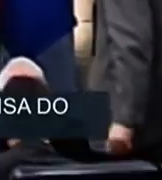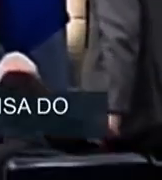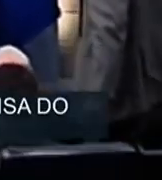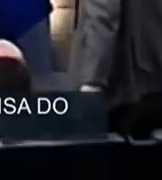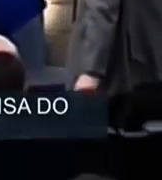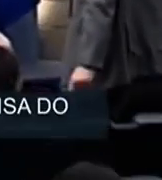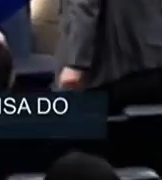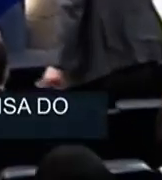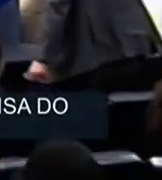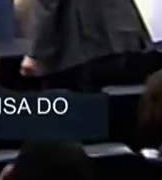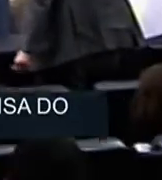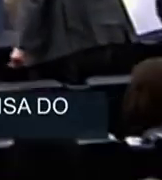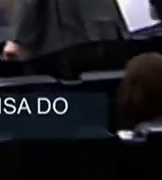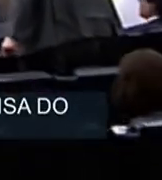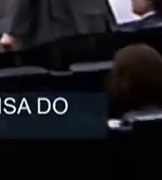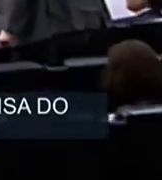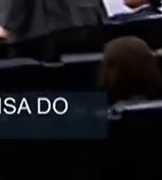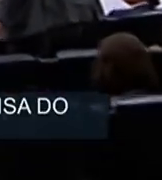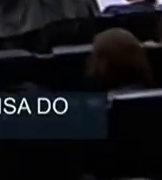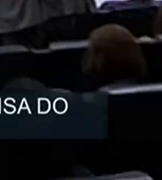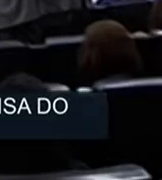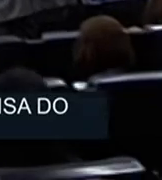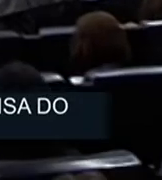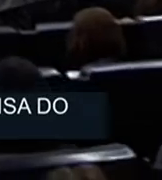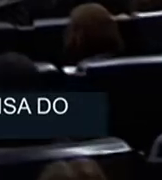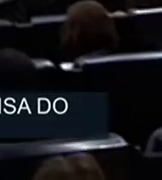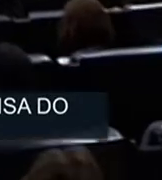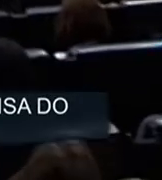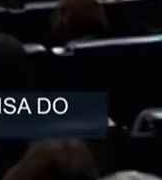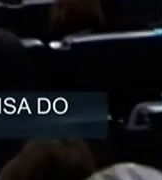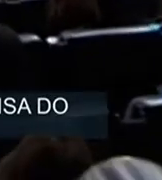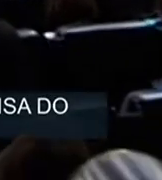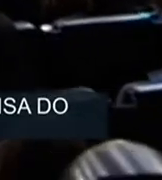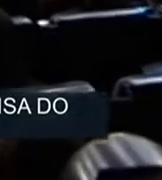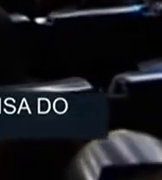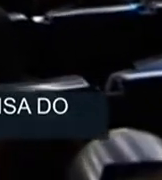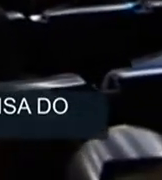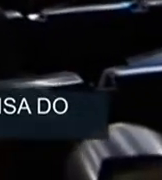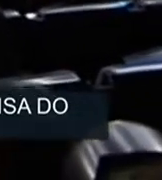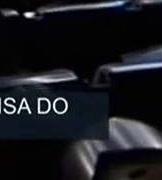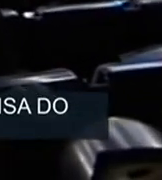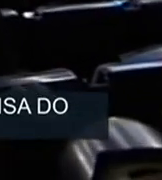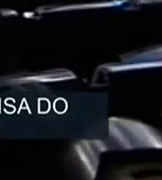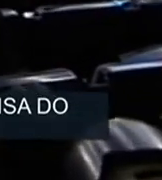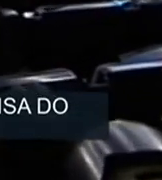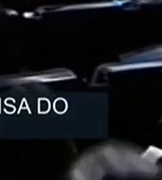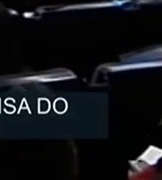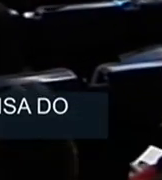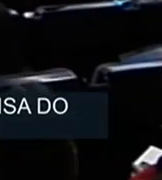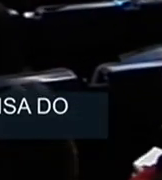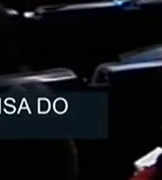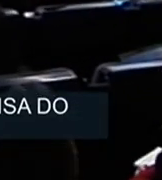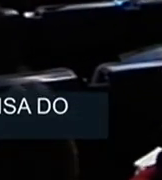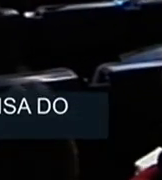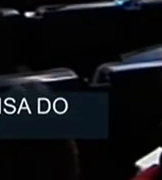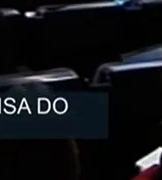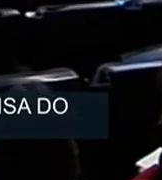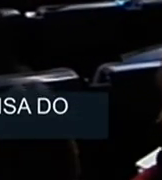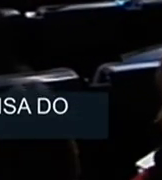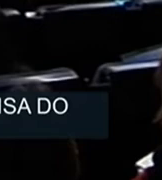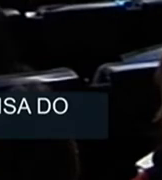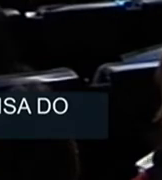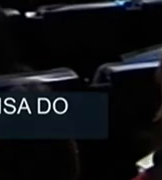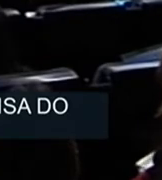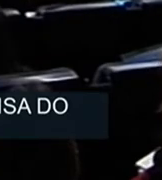Buenos días, señores, señoras, señores y señores. A minha pergunta inicialmente é para a senhora, mas queria perguntar também ao presidente Rajoy. A senhora